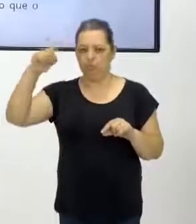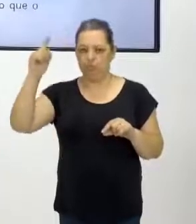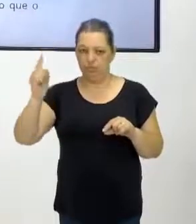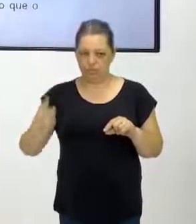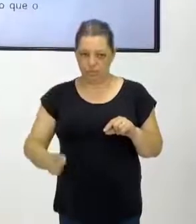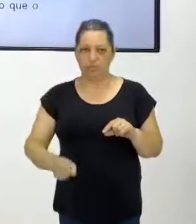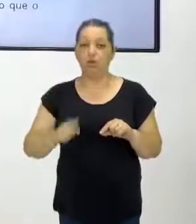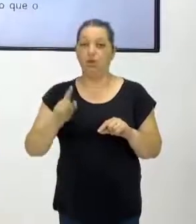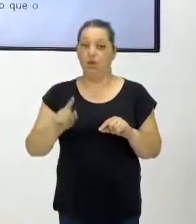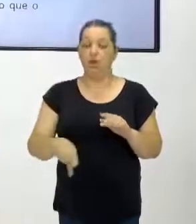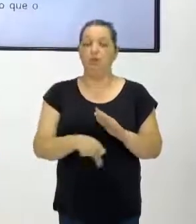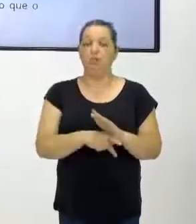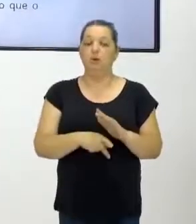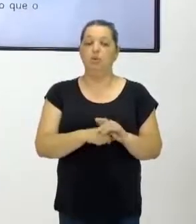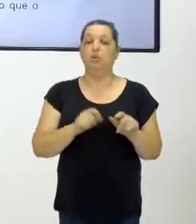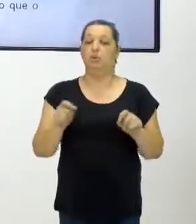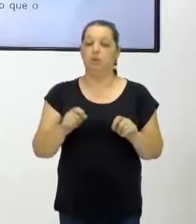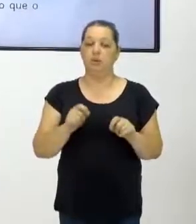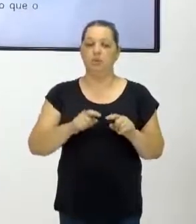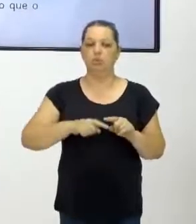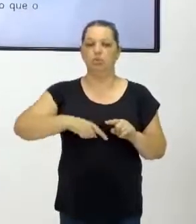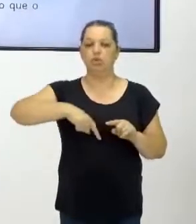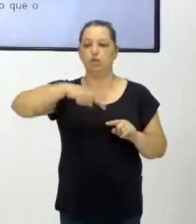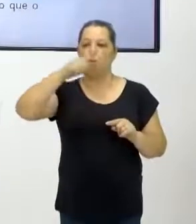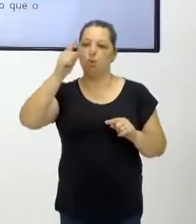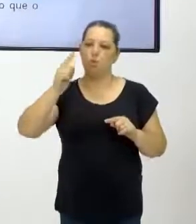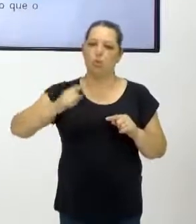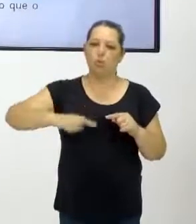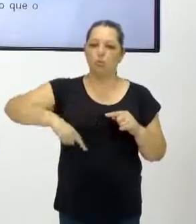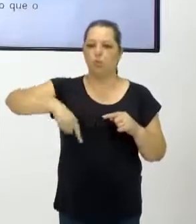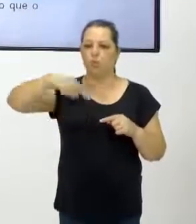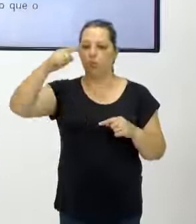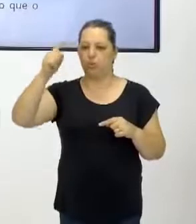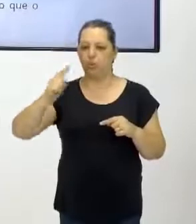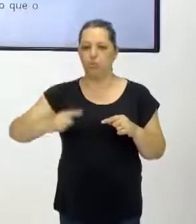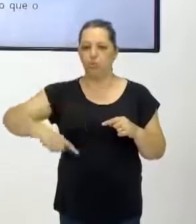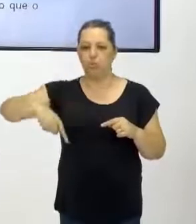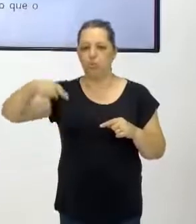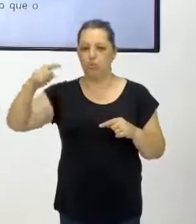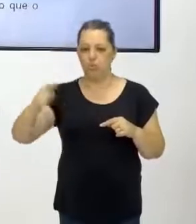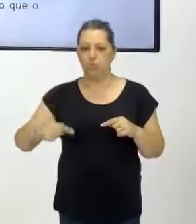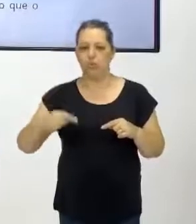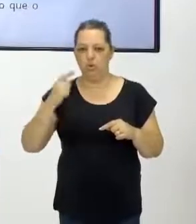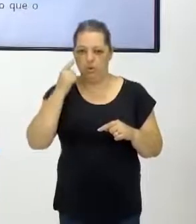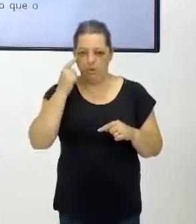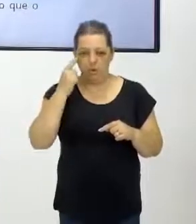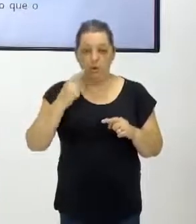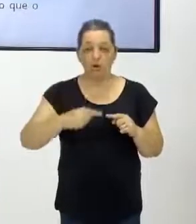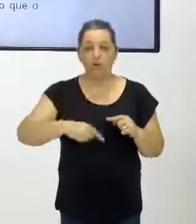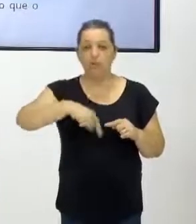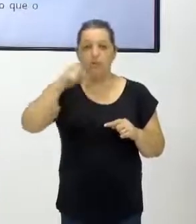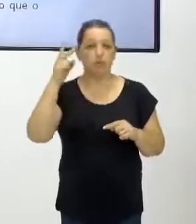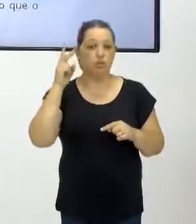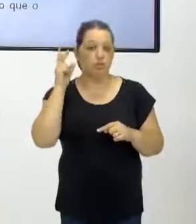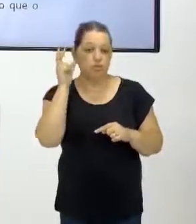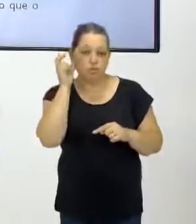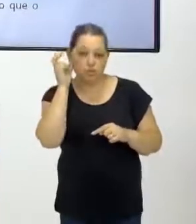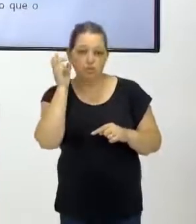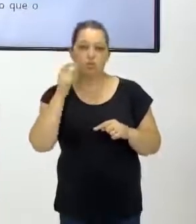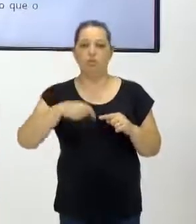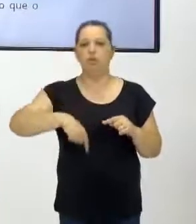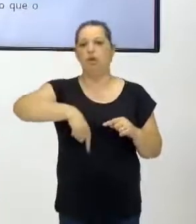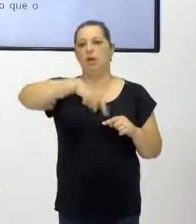a intensidade do som, né? O pessoal confunde muito com volume, né? No caso. Estou variando a intensidade do som. Variar a intensidade do som é